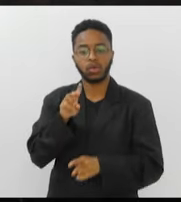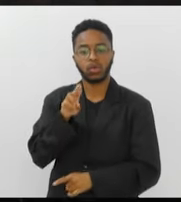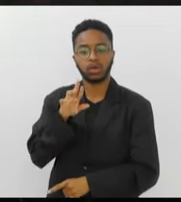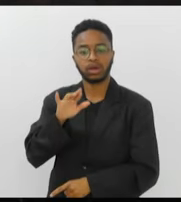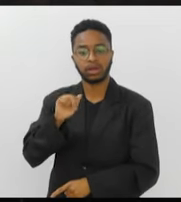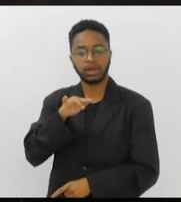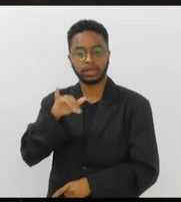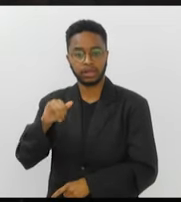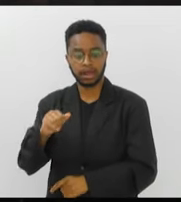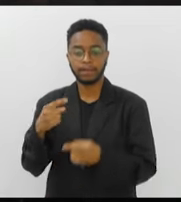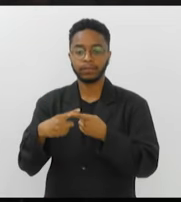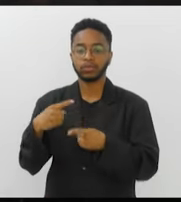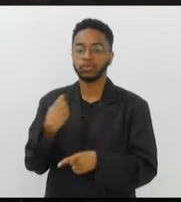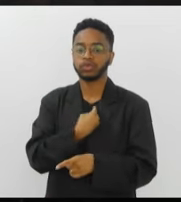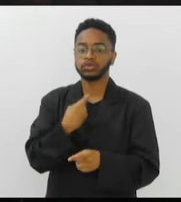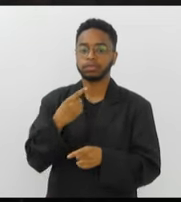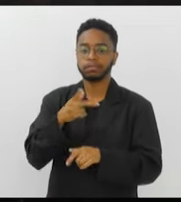fora.